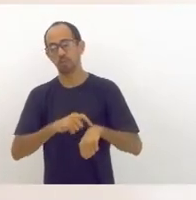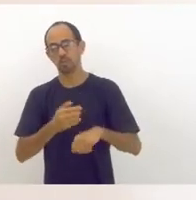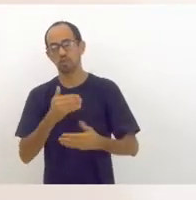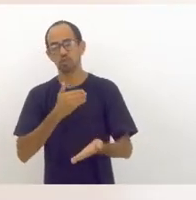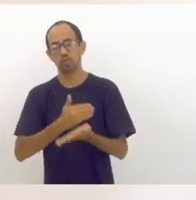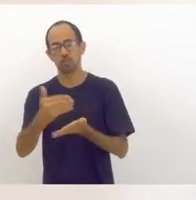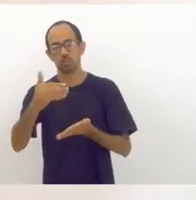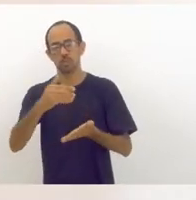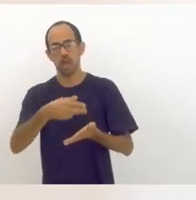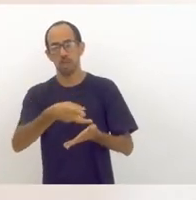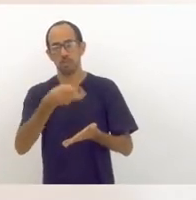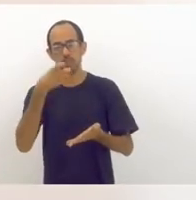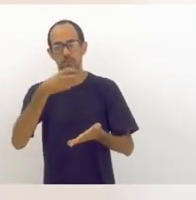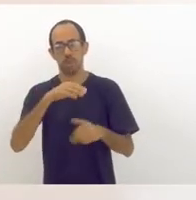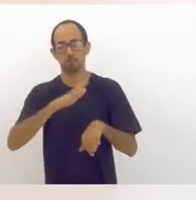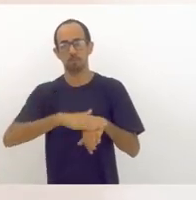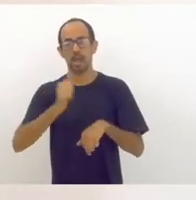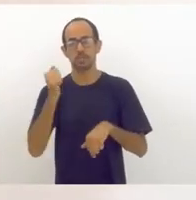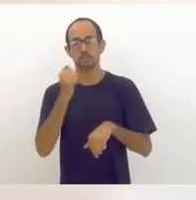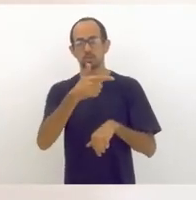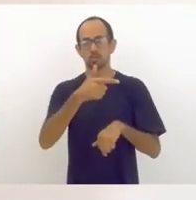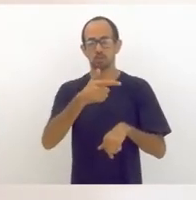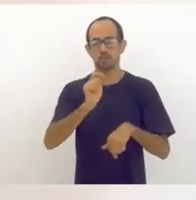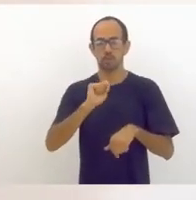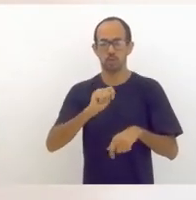só o viés econômico, o ecoturismo.